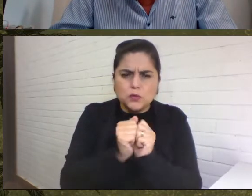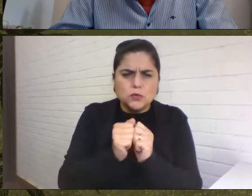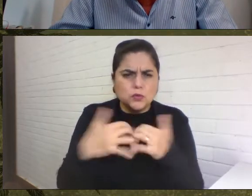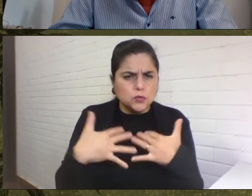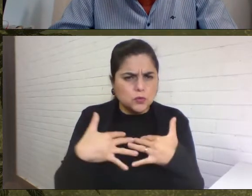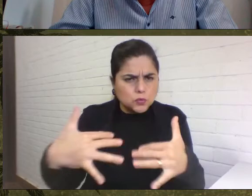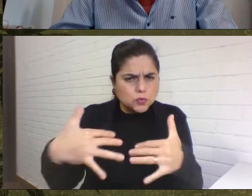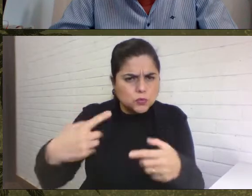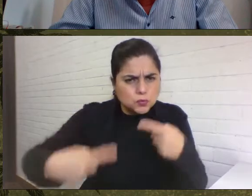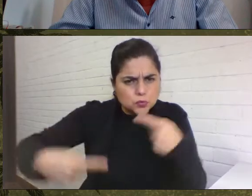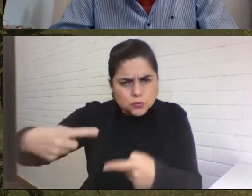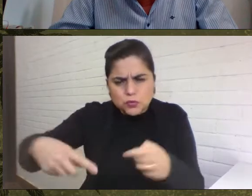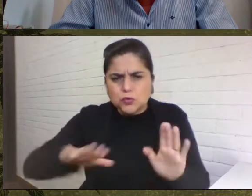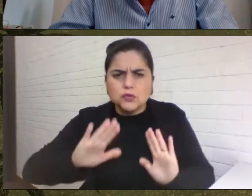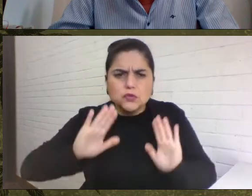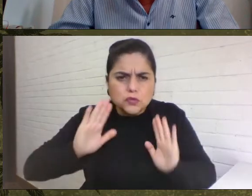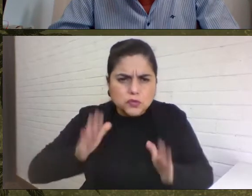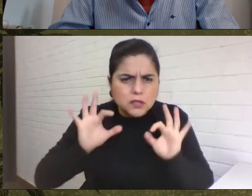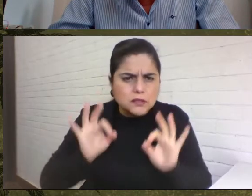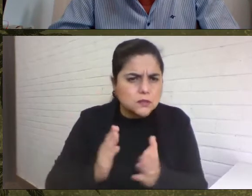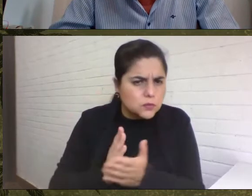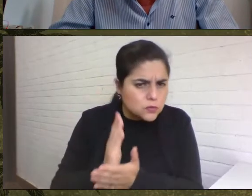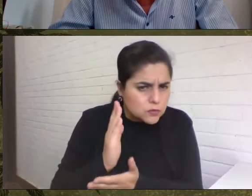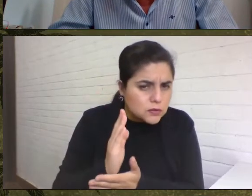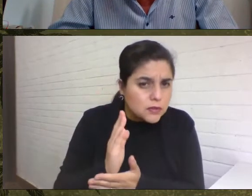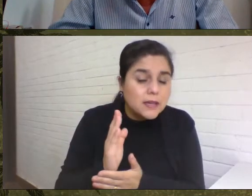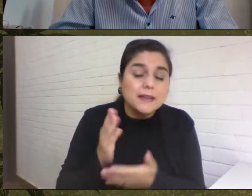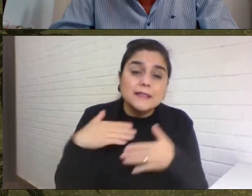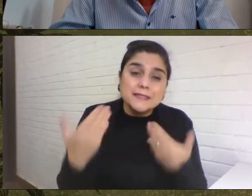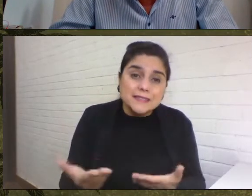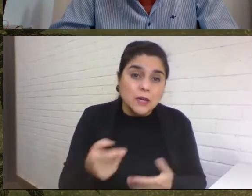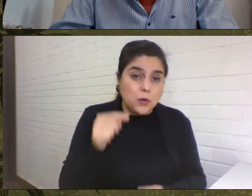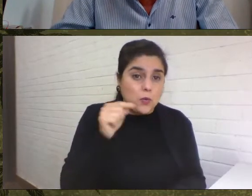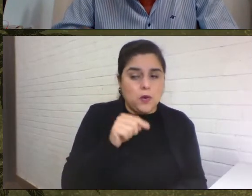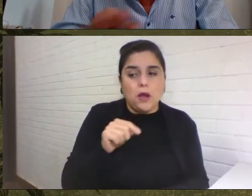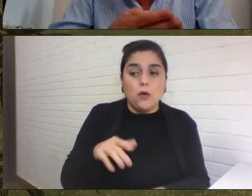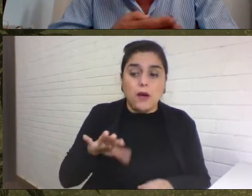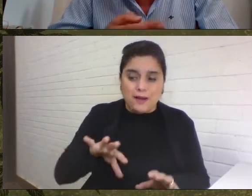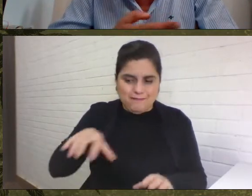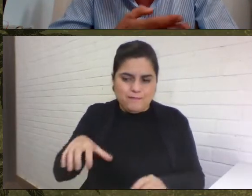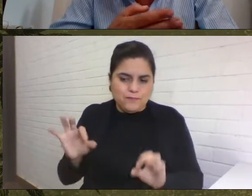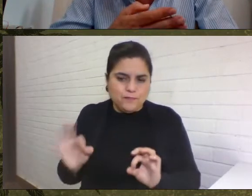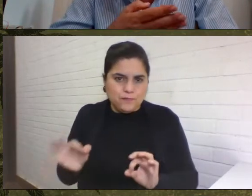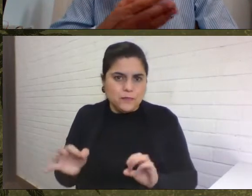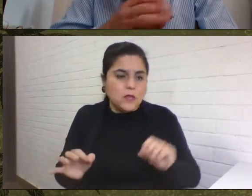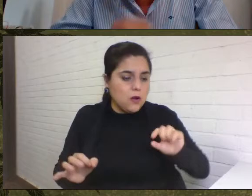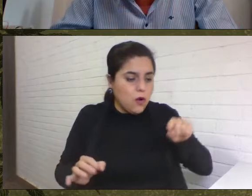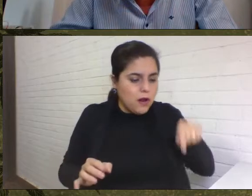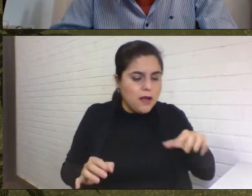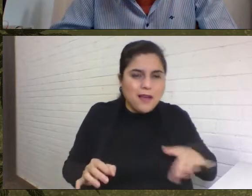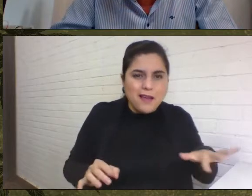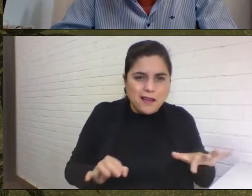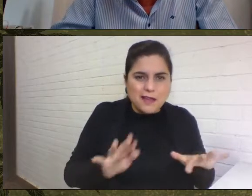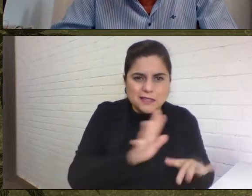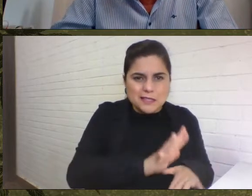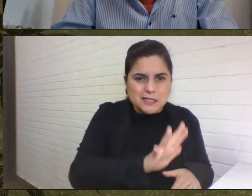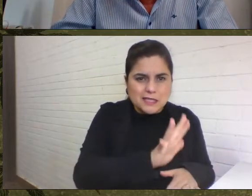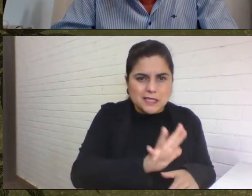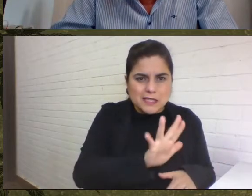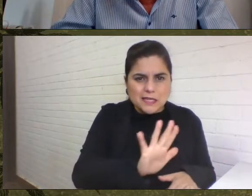das propostas para a regulação do uso não terapêutico de cannabis, que aconteceu há 2 semanas